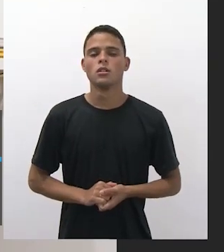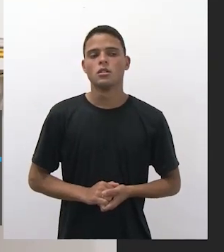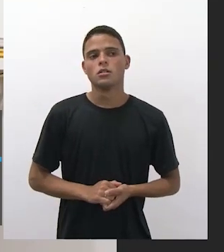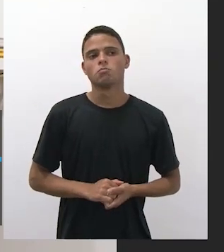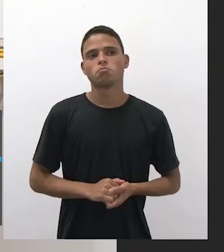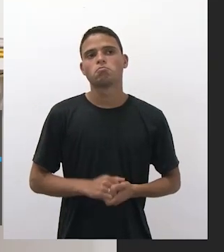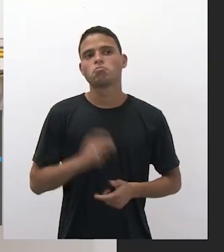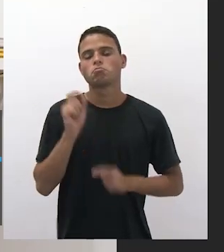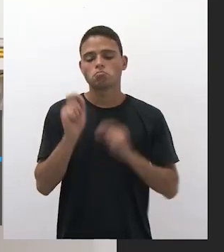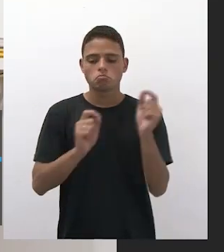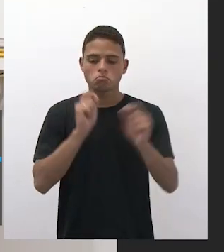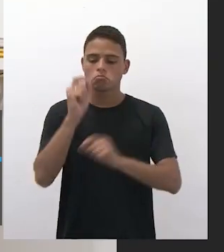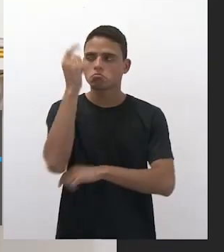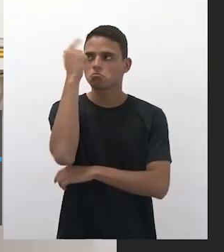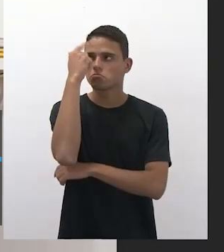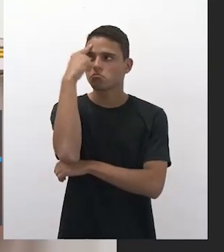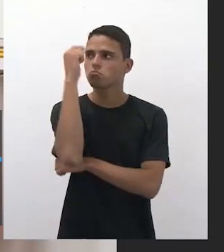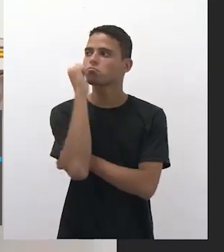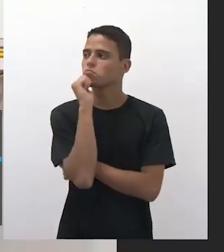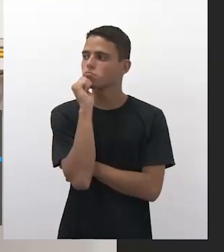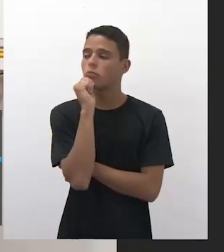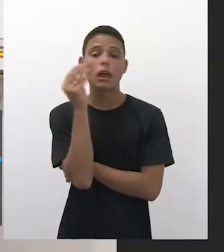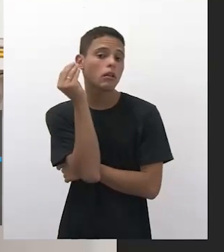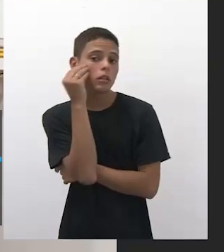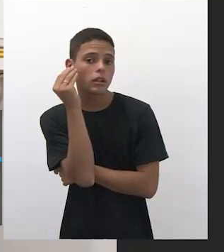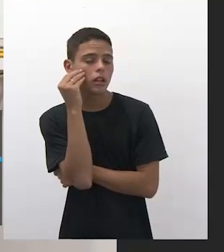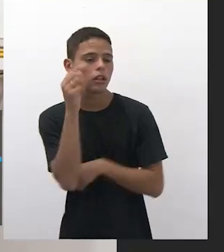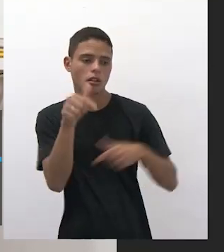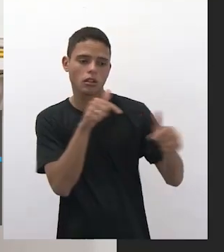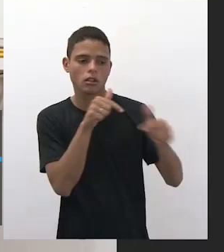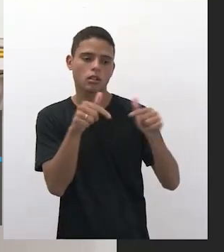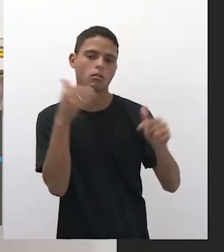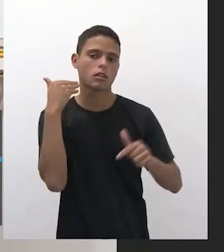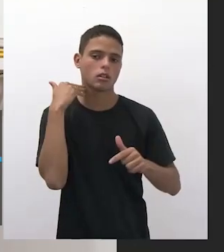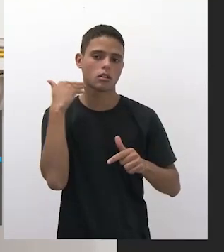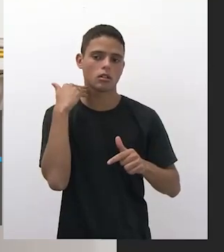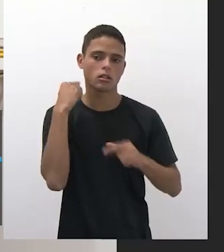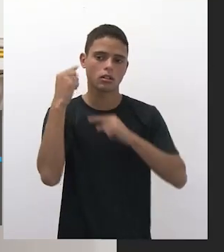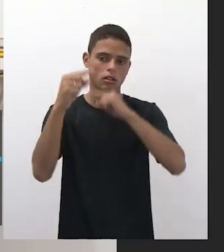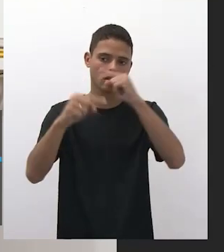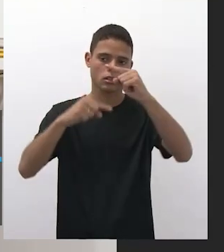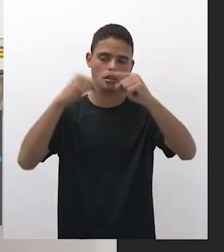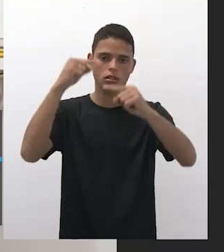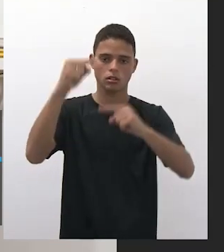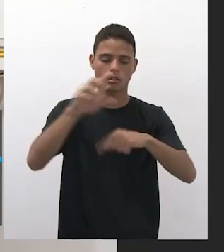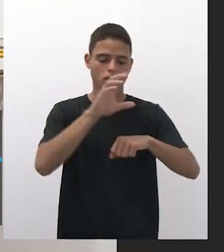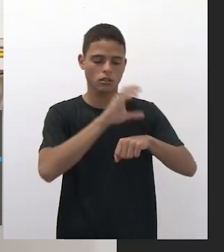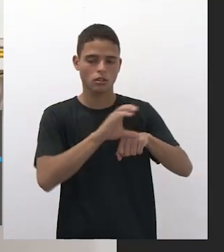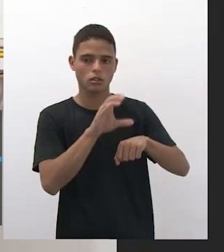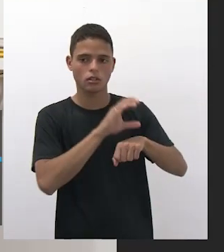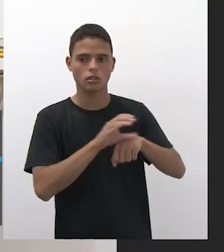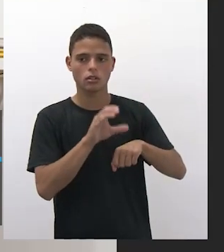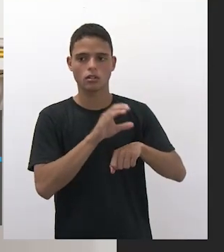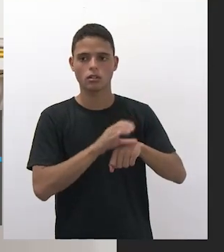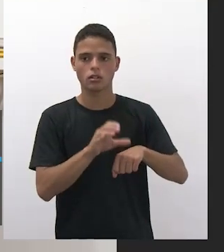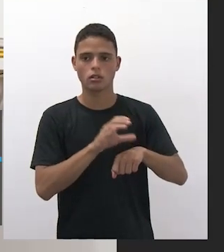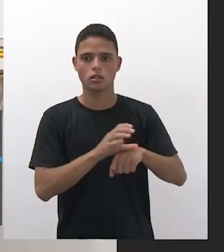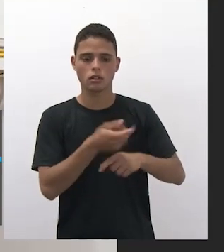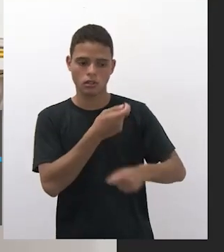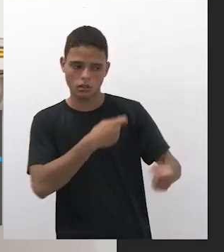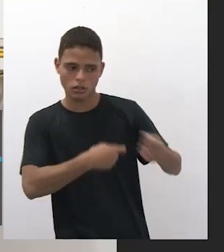fazer? Será que eu vou tentar trabalhar num banco? Aí fui fazer depois um curso técnico de